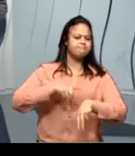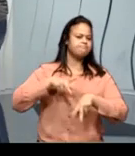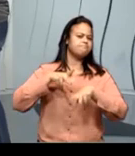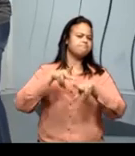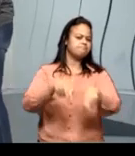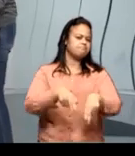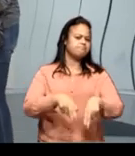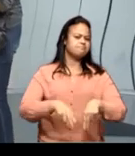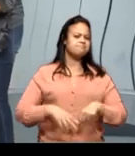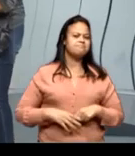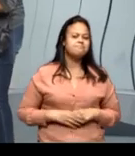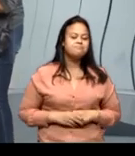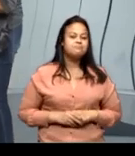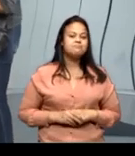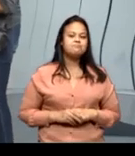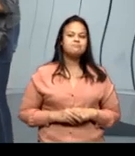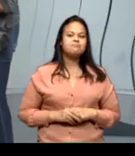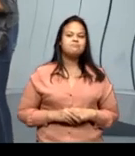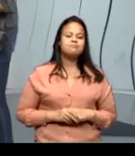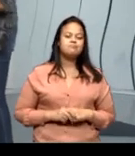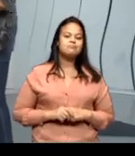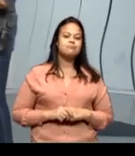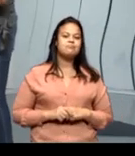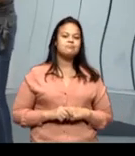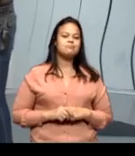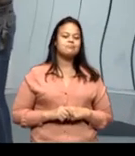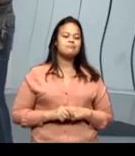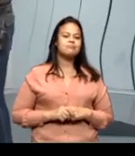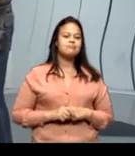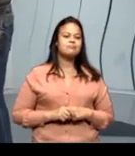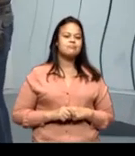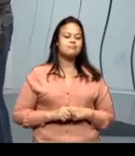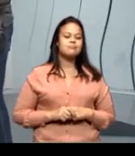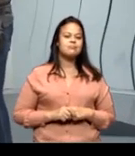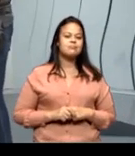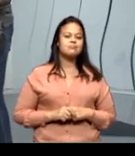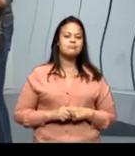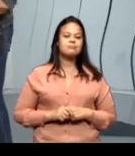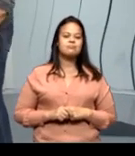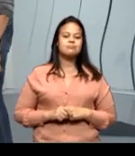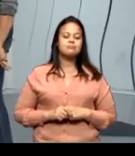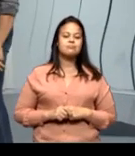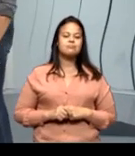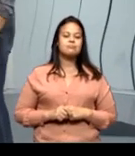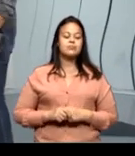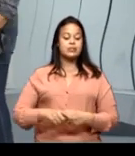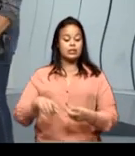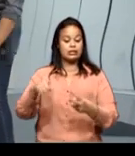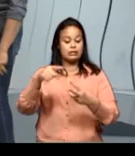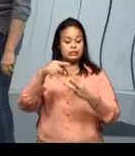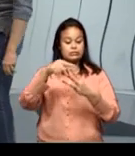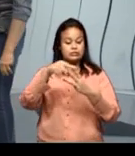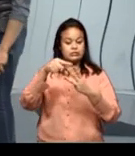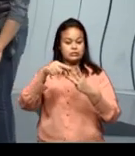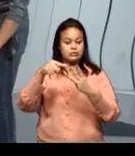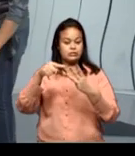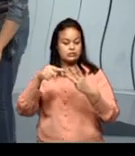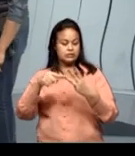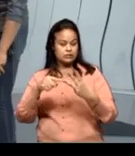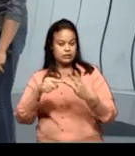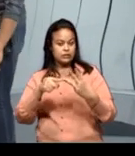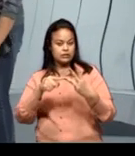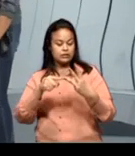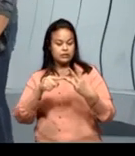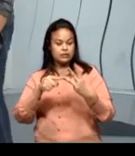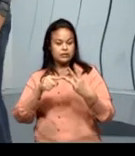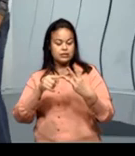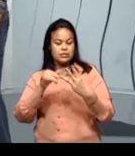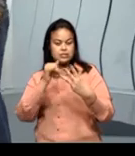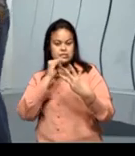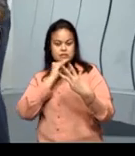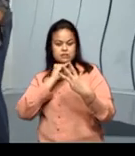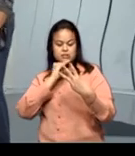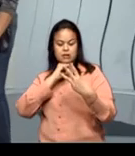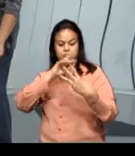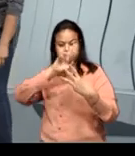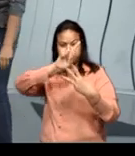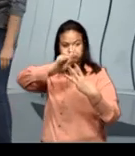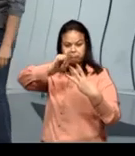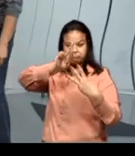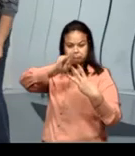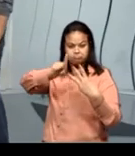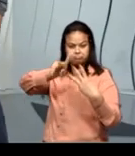nós faremos a resultante de 3 situações distintas. A primeira delas,